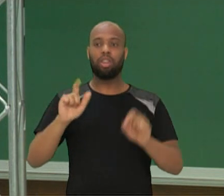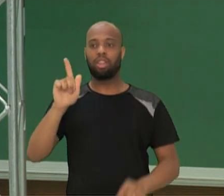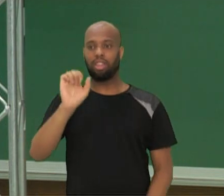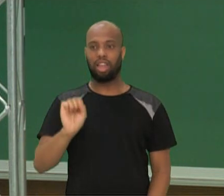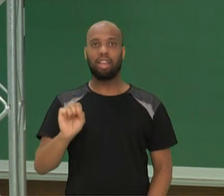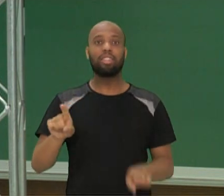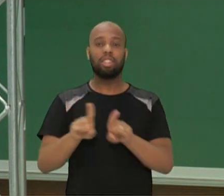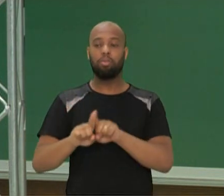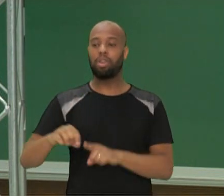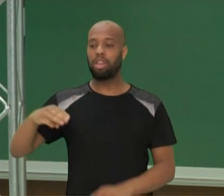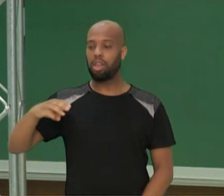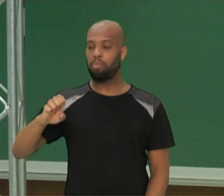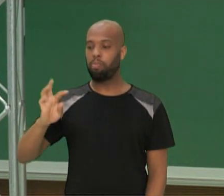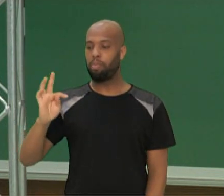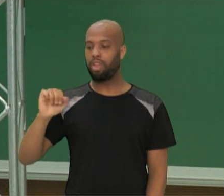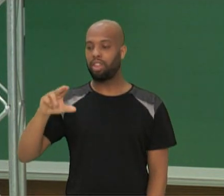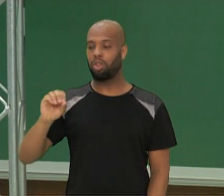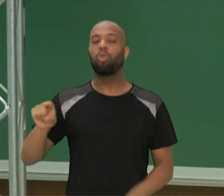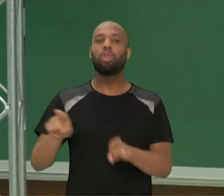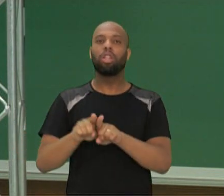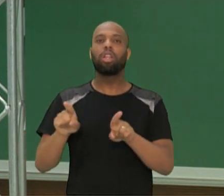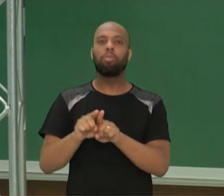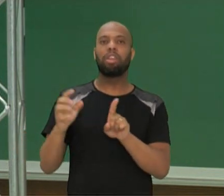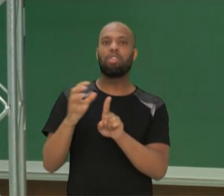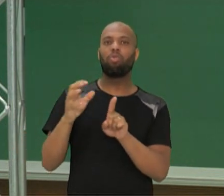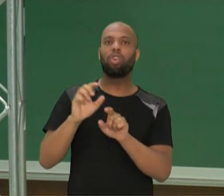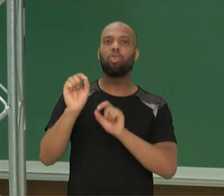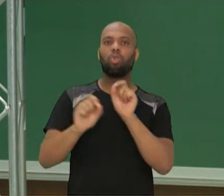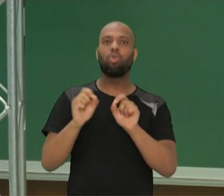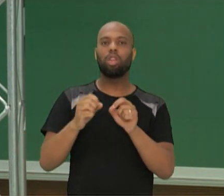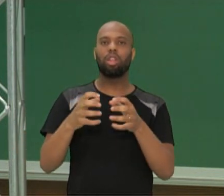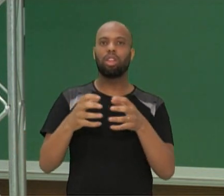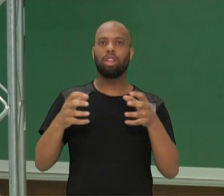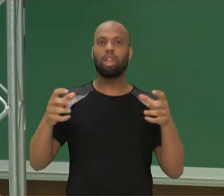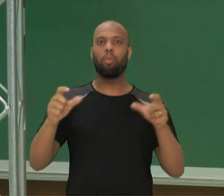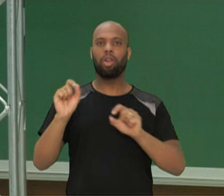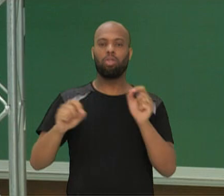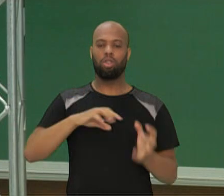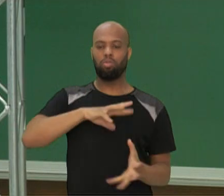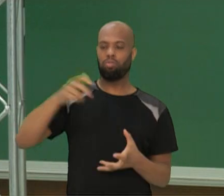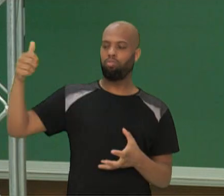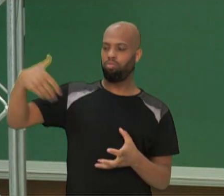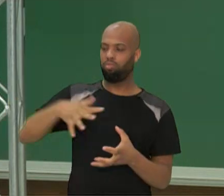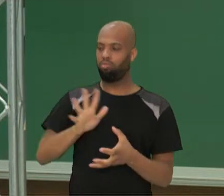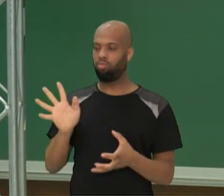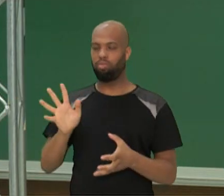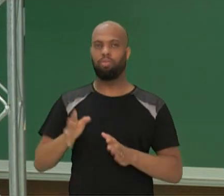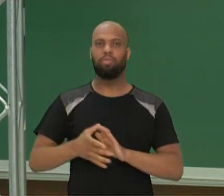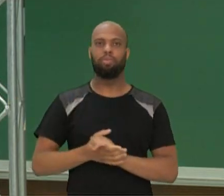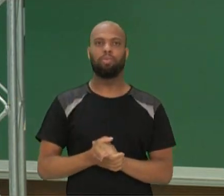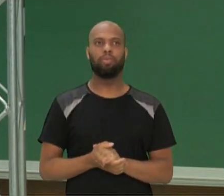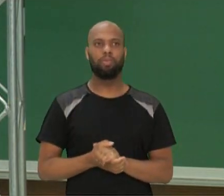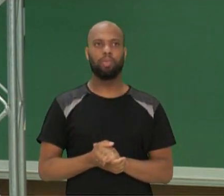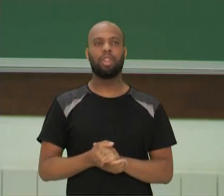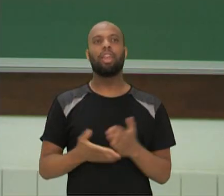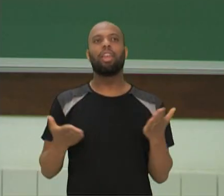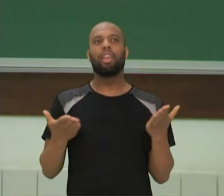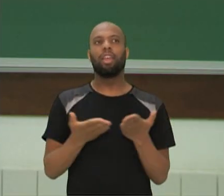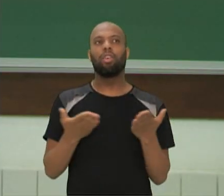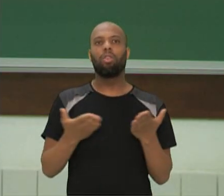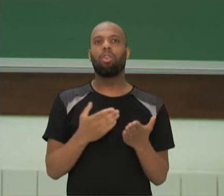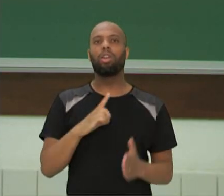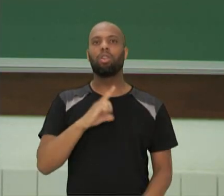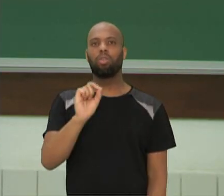gás metano, que é um gás também nocivo para o efeito estufa e para as camadas da atmosfera. Agora,